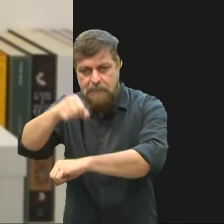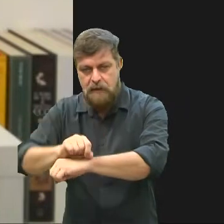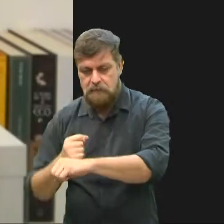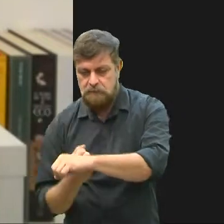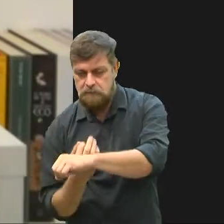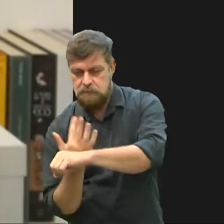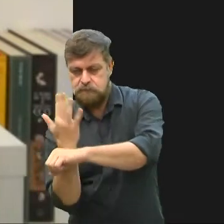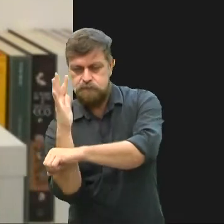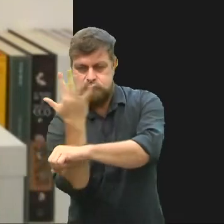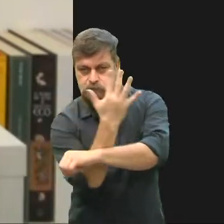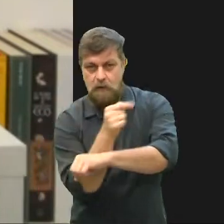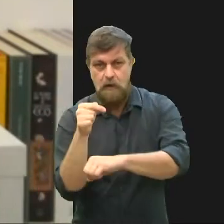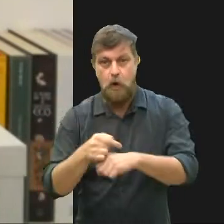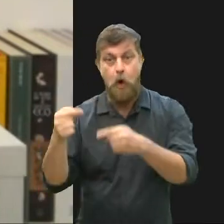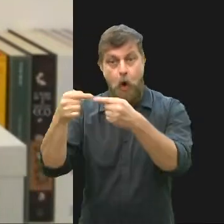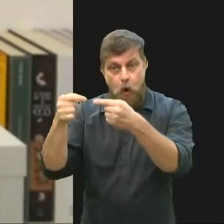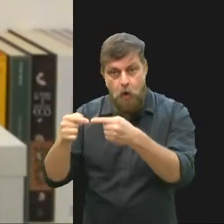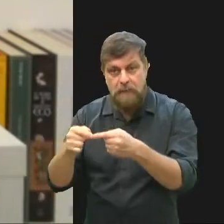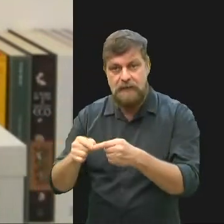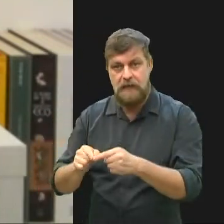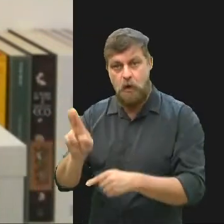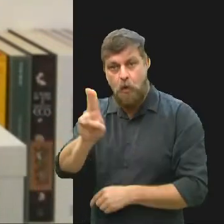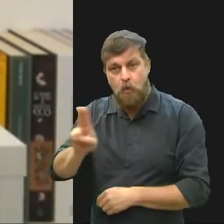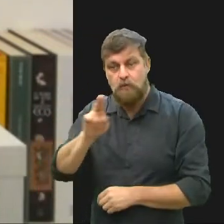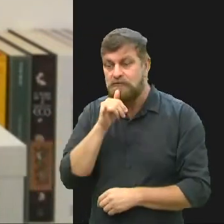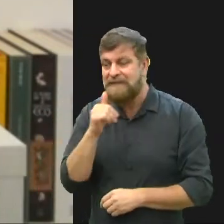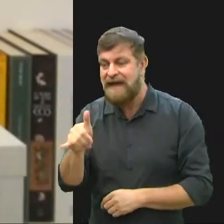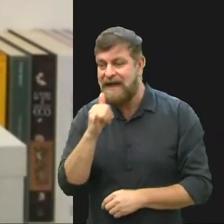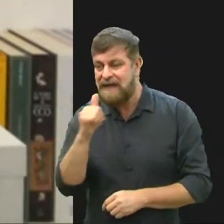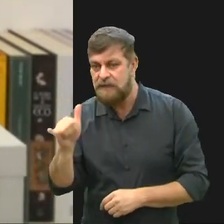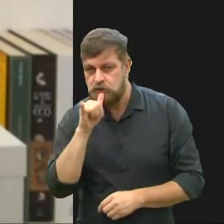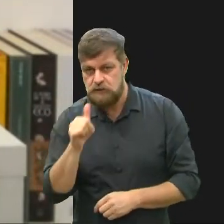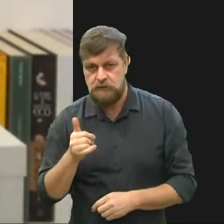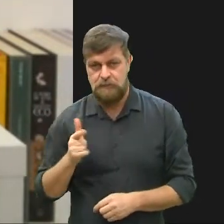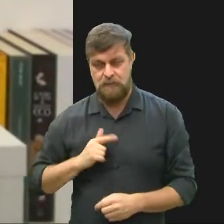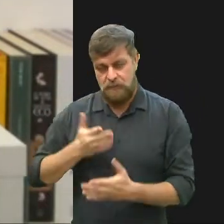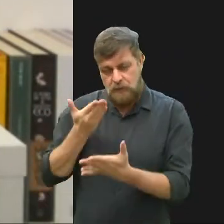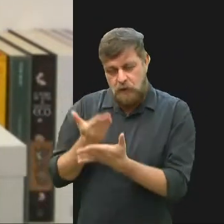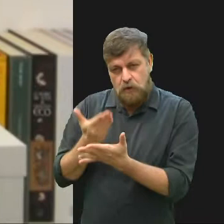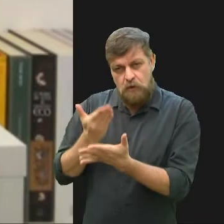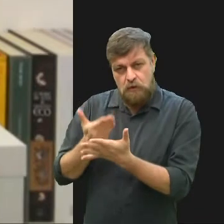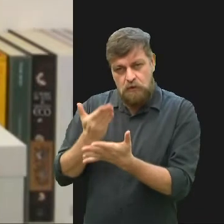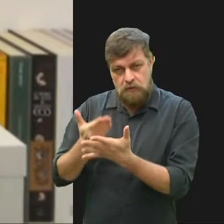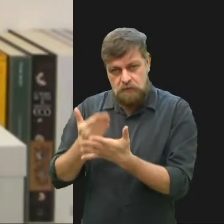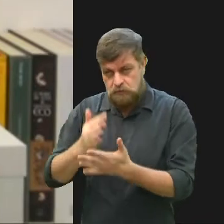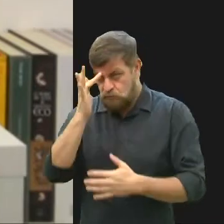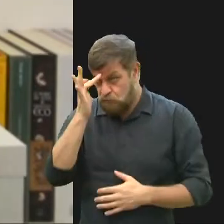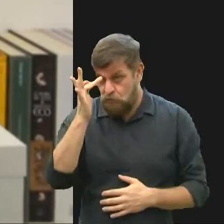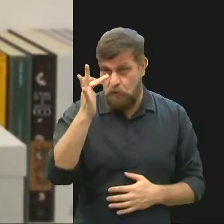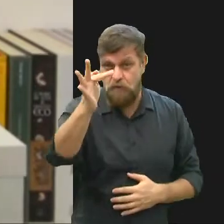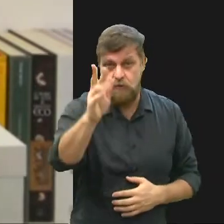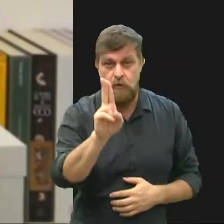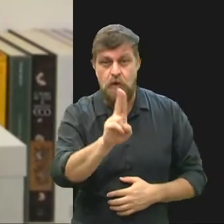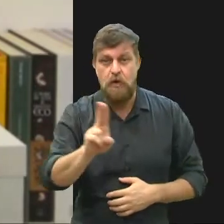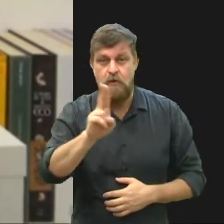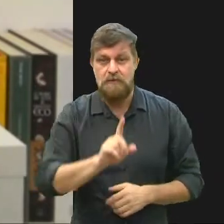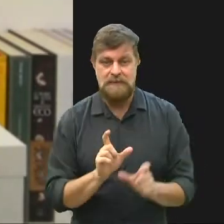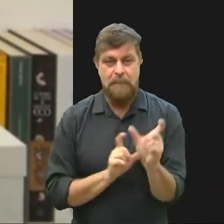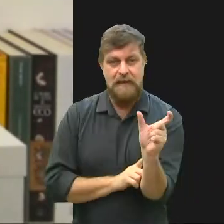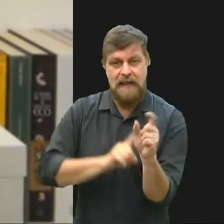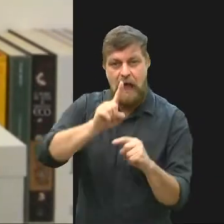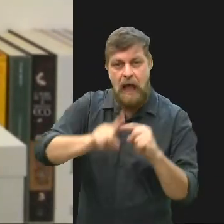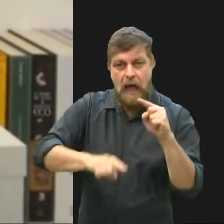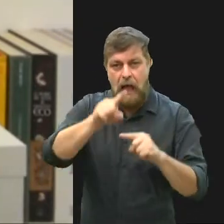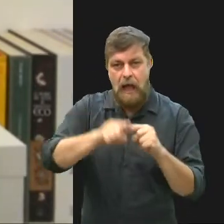participação no setor energético. De acordo com o estudo realizado sobre a tendência futura da utilização de biomassa